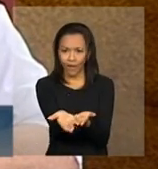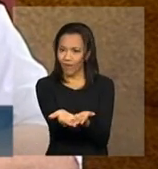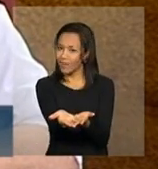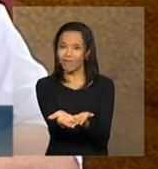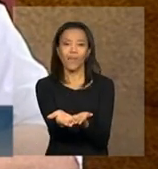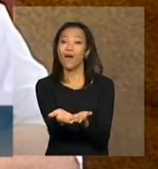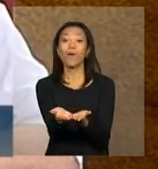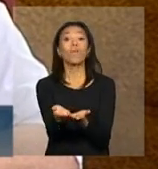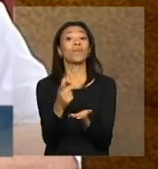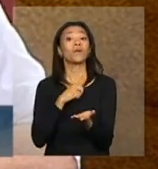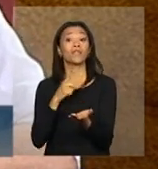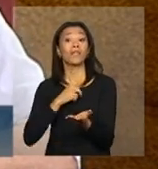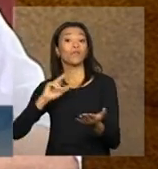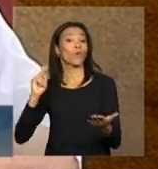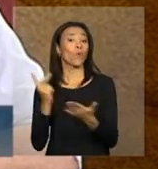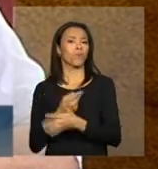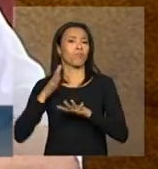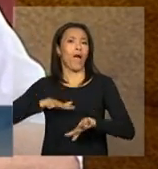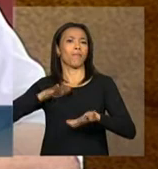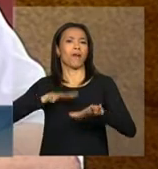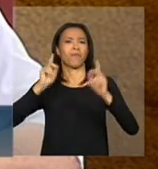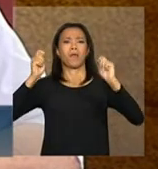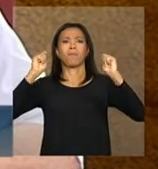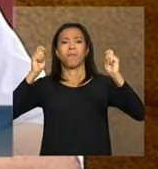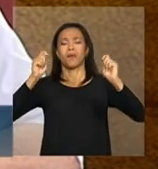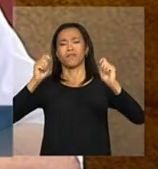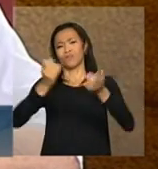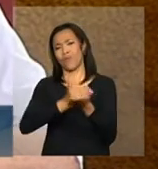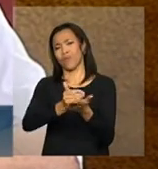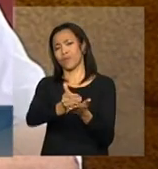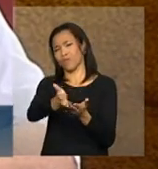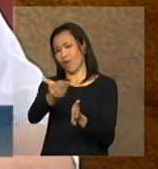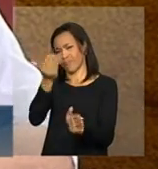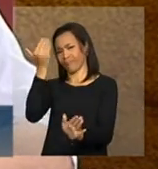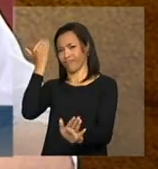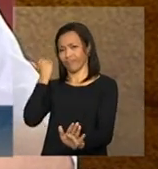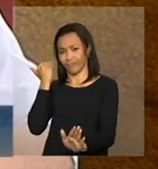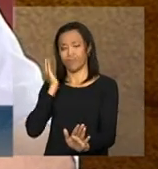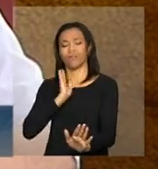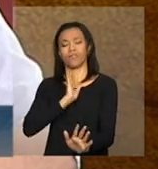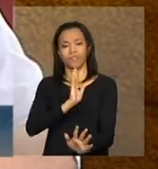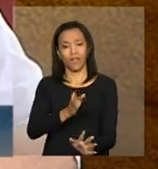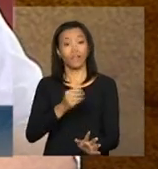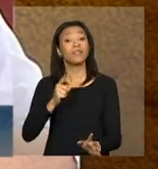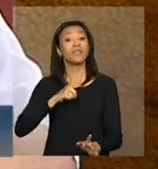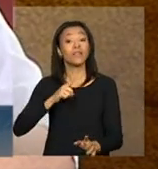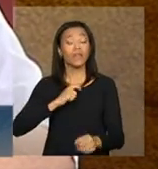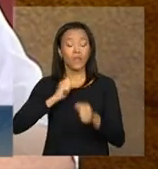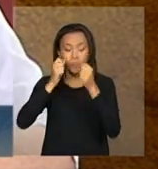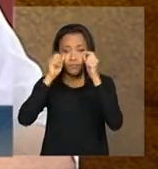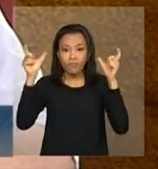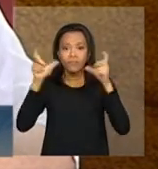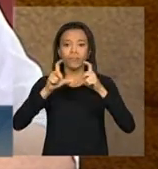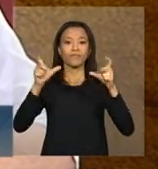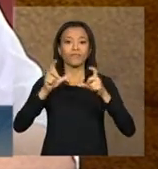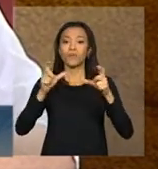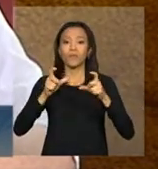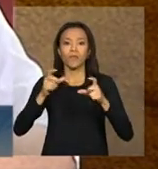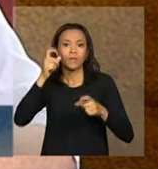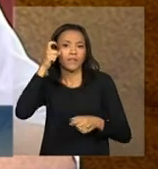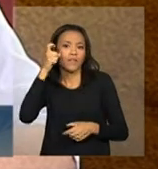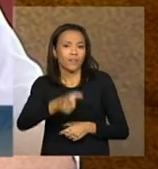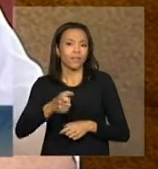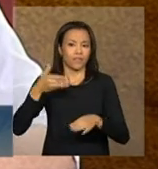um movimento nas ruas, ele começou um tempo atrás, né? Então, há já um despertar para essa questão da participação